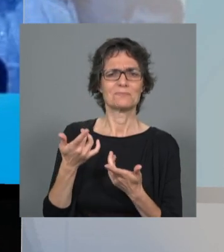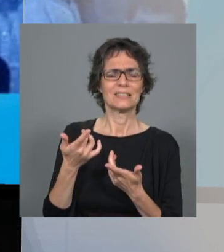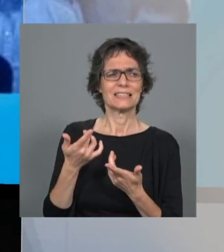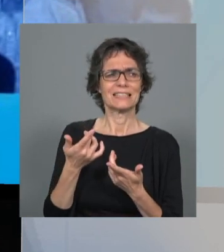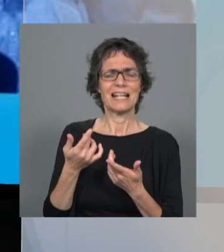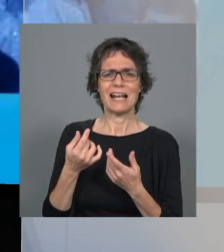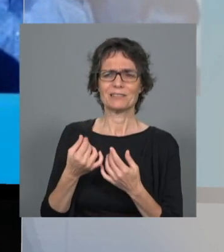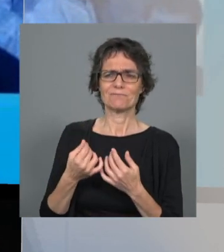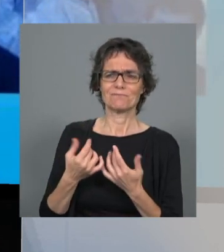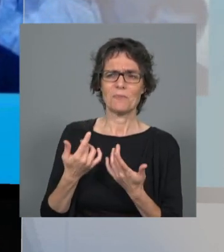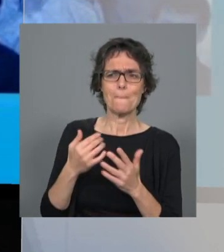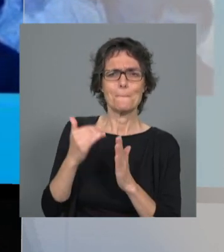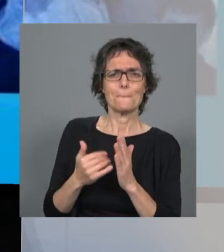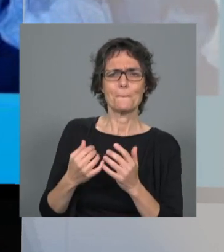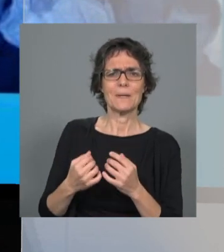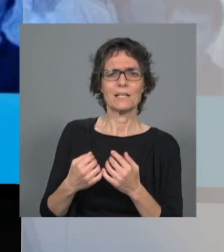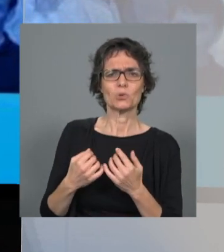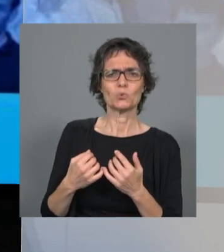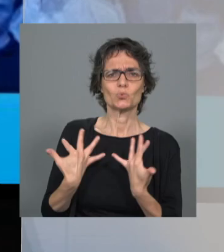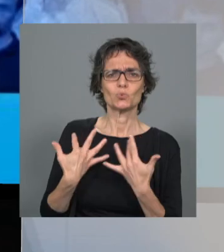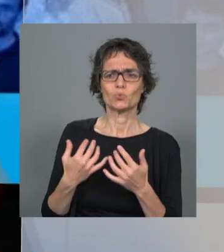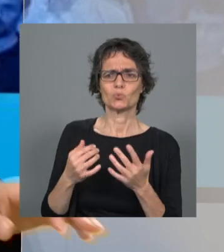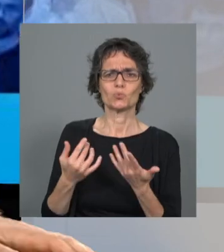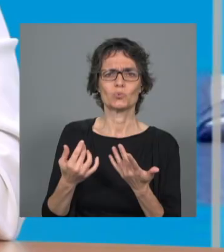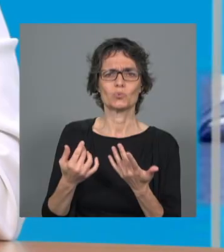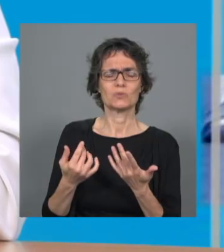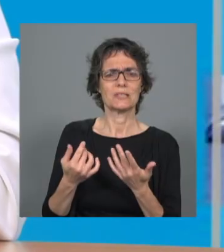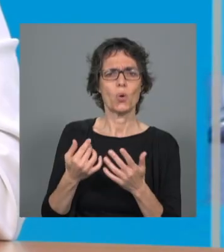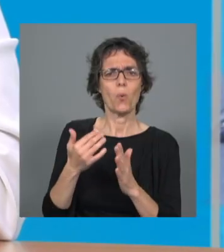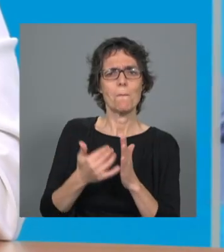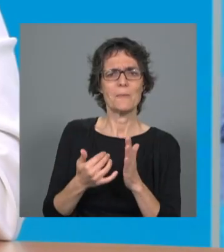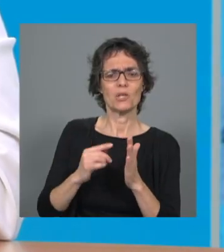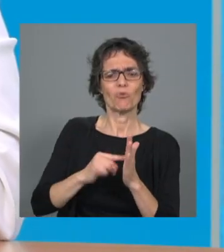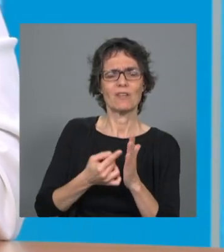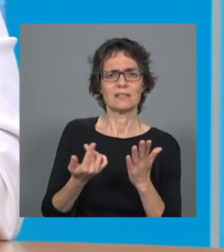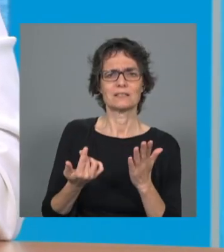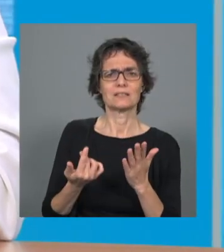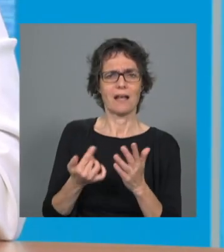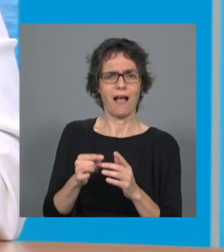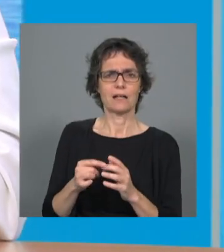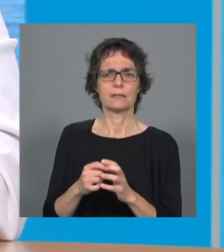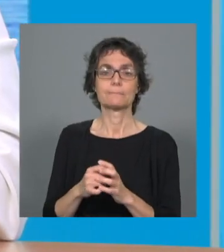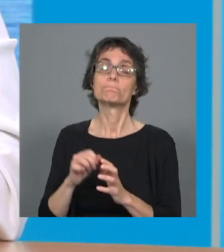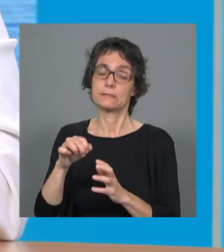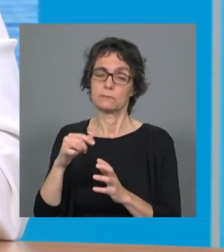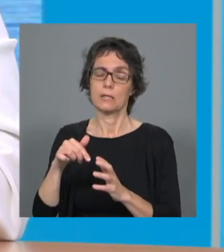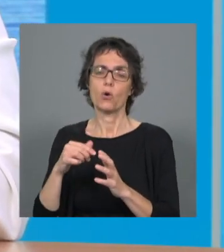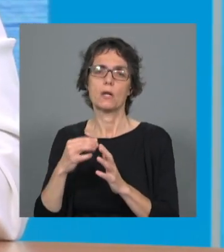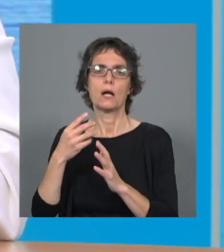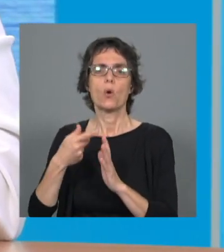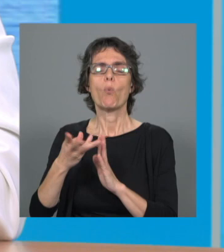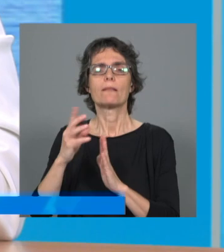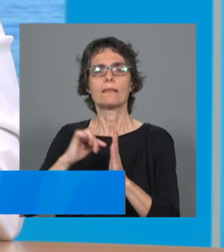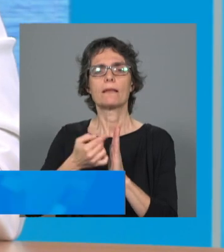à testagem? Baixou-se um bocadinho a guarda nesse aspecto? Nota-se uma diminuição da testagem que